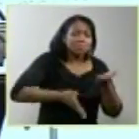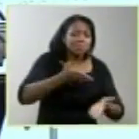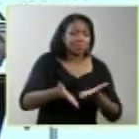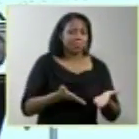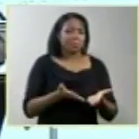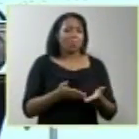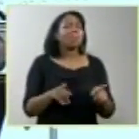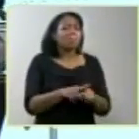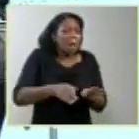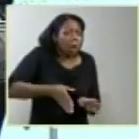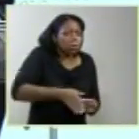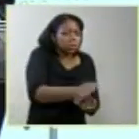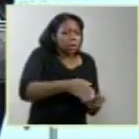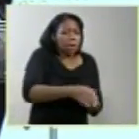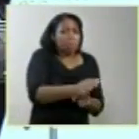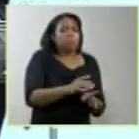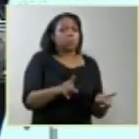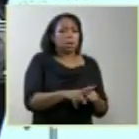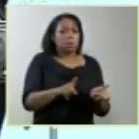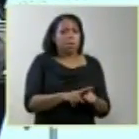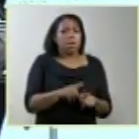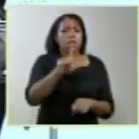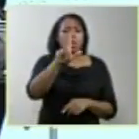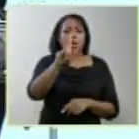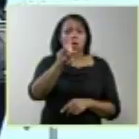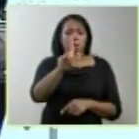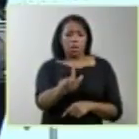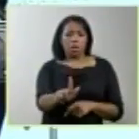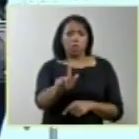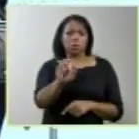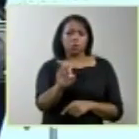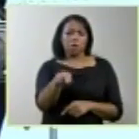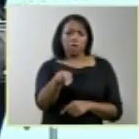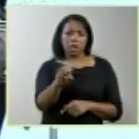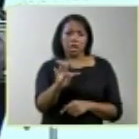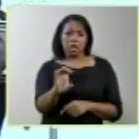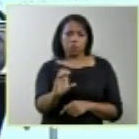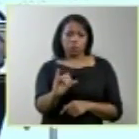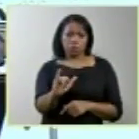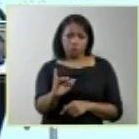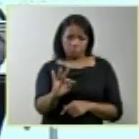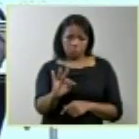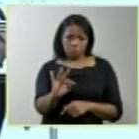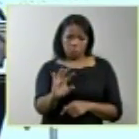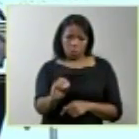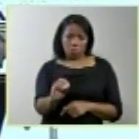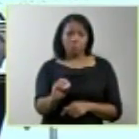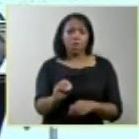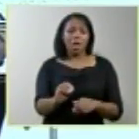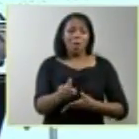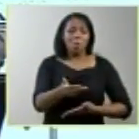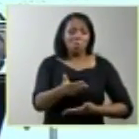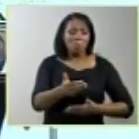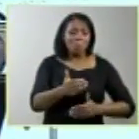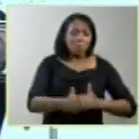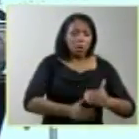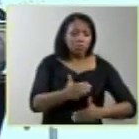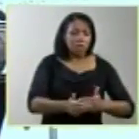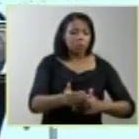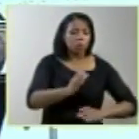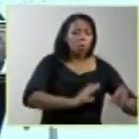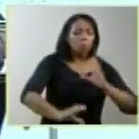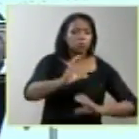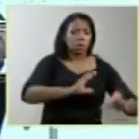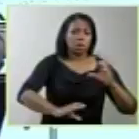o aconselhamento genético. E o que é o aconselhamento genético? É um processo de comunicação que lida com